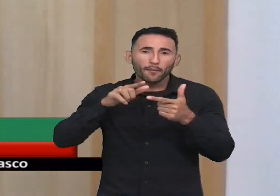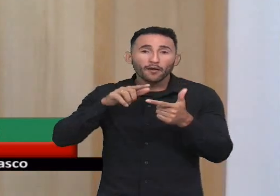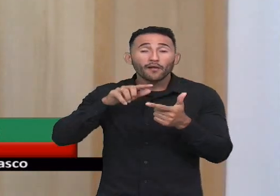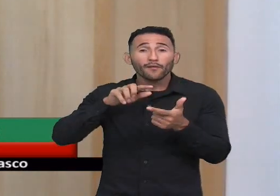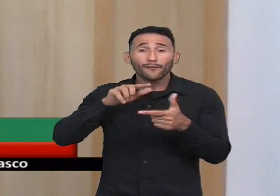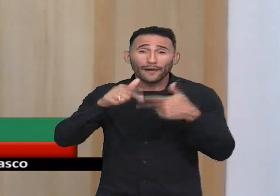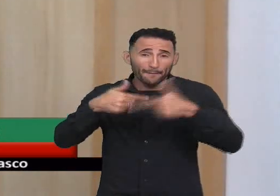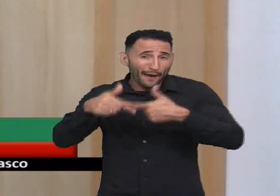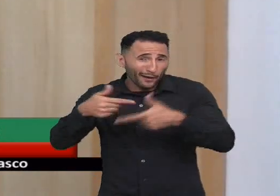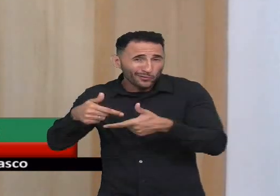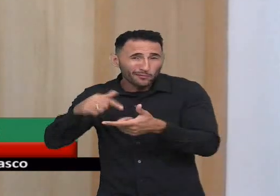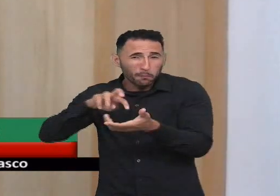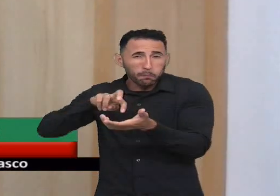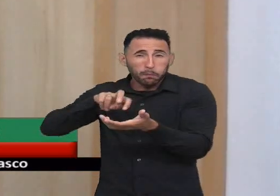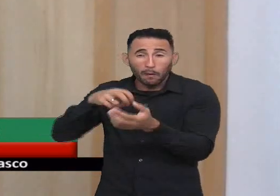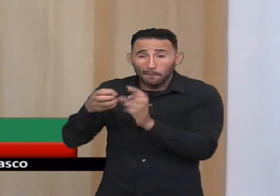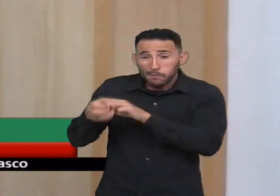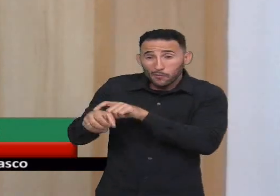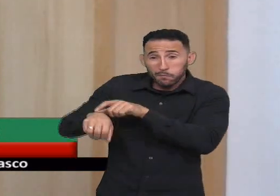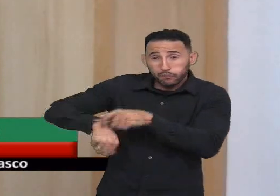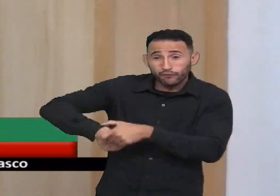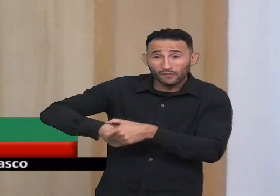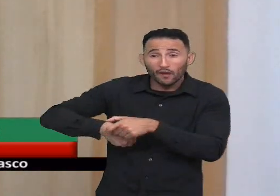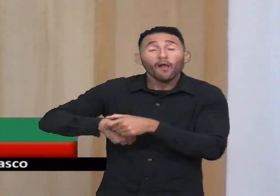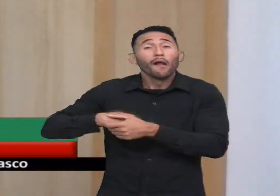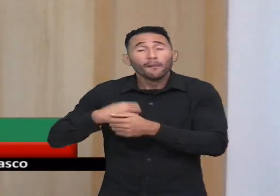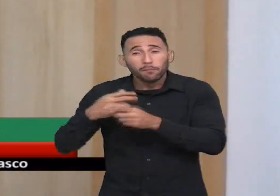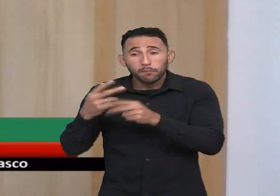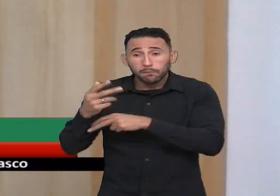amputada. Mesmo com todas as adversidades,